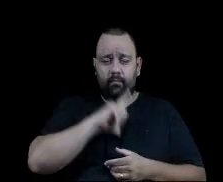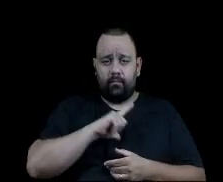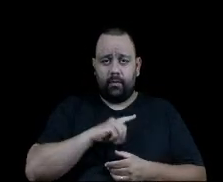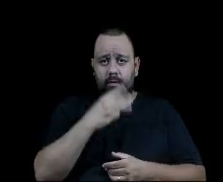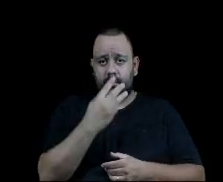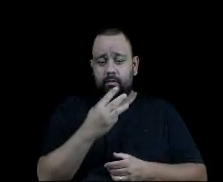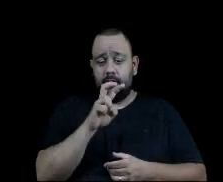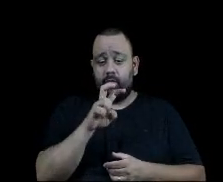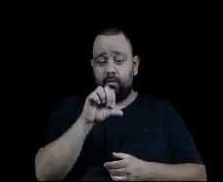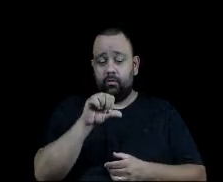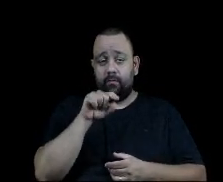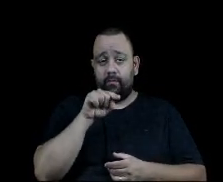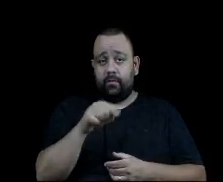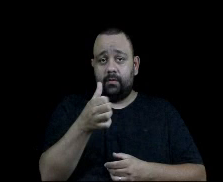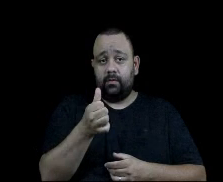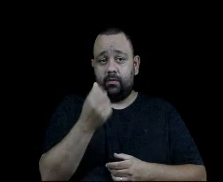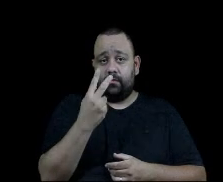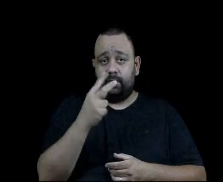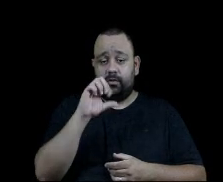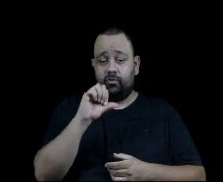Então, foi previsto